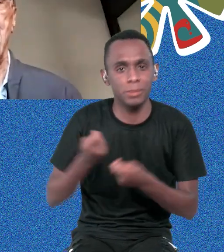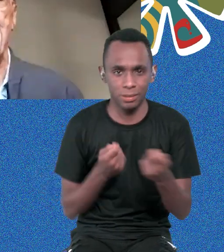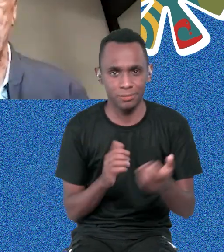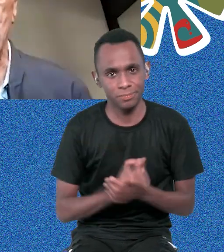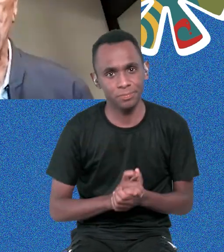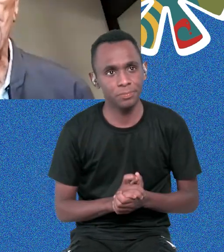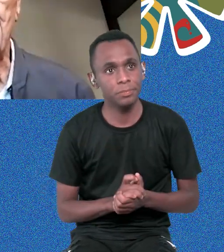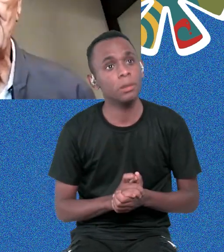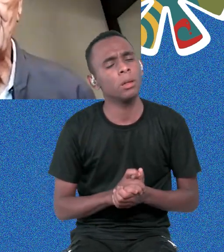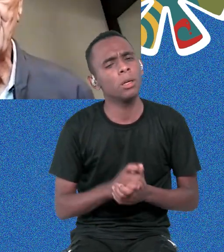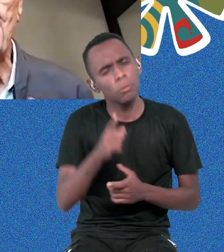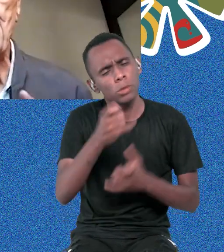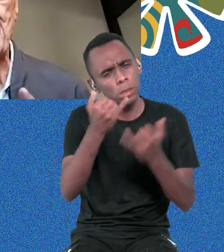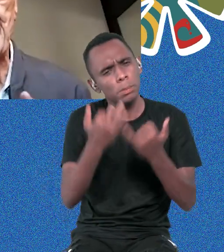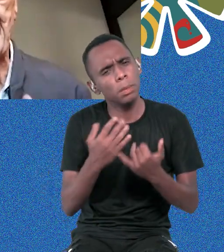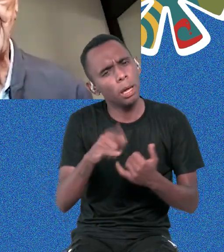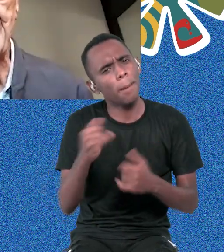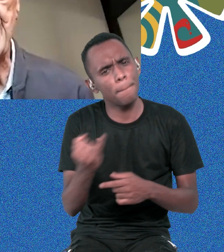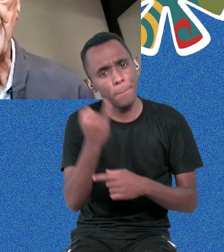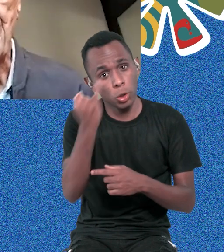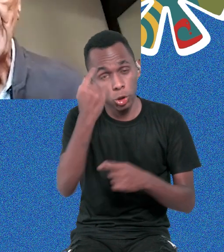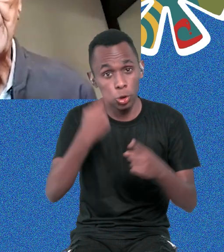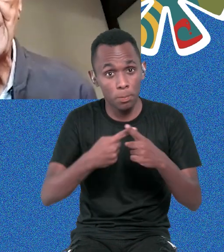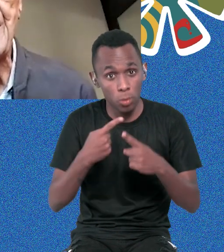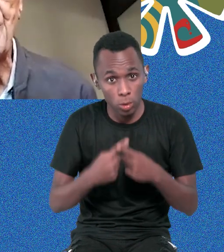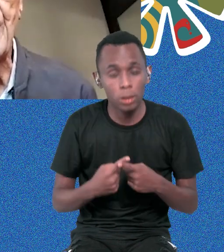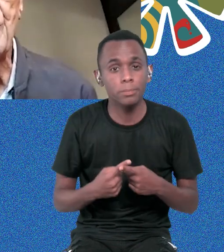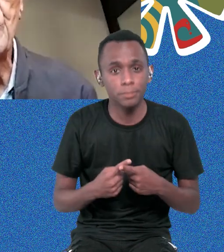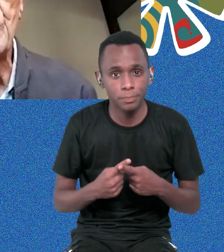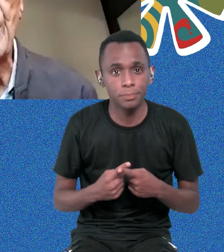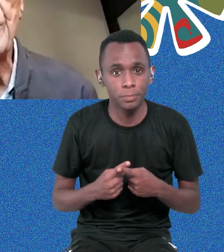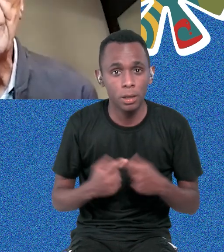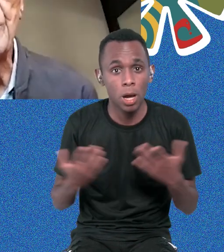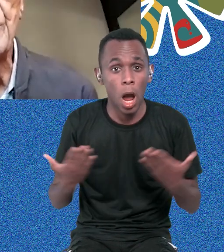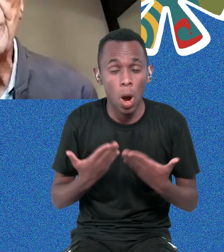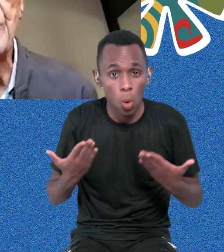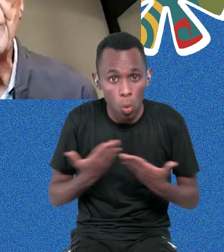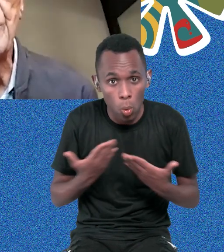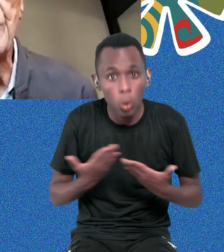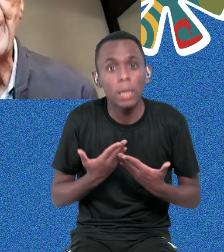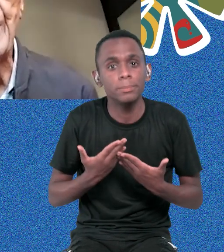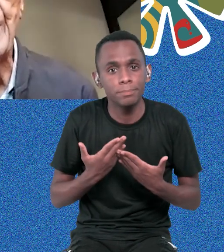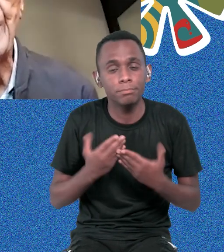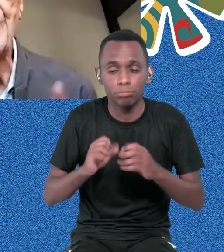né? Isso que você fala é muito importante, veja. Estão agora lutando